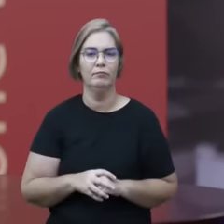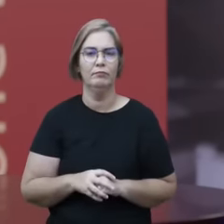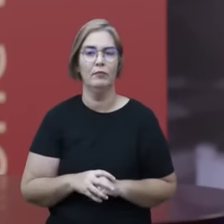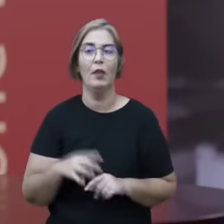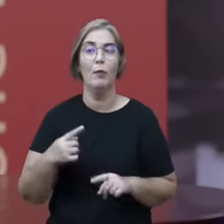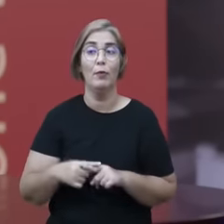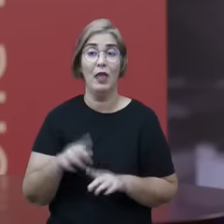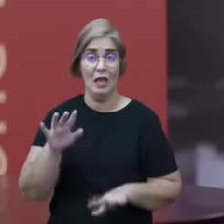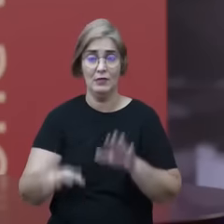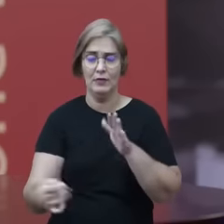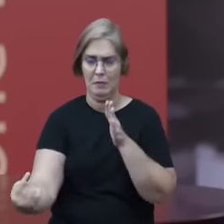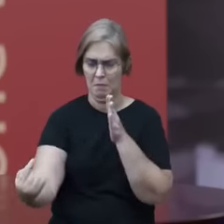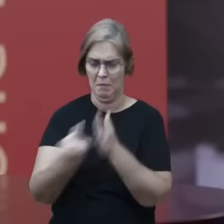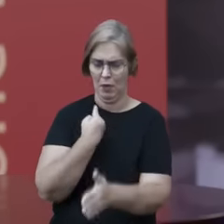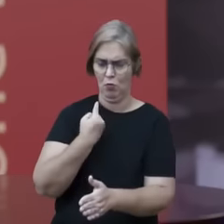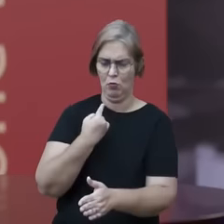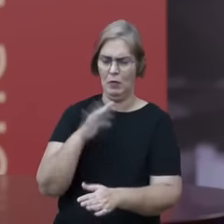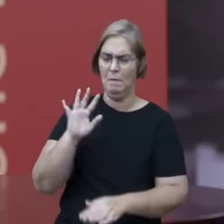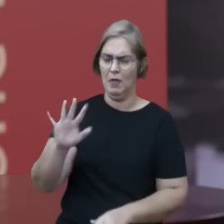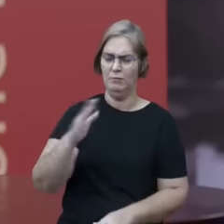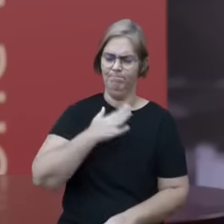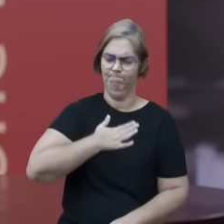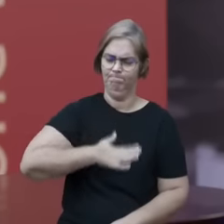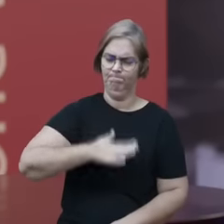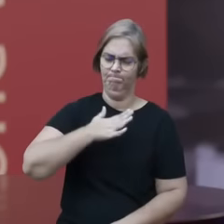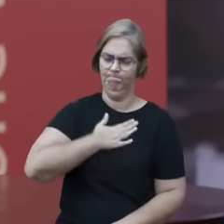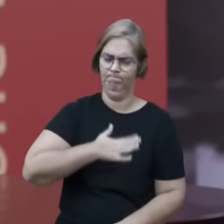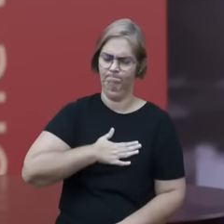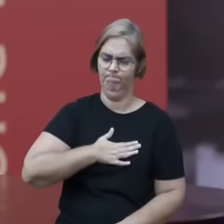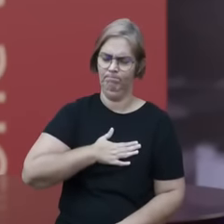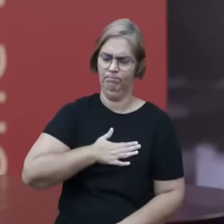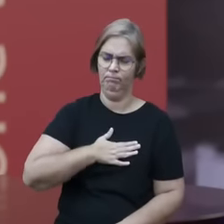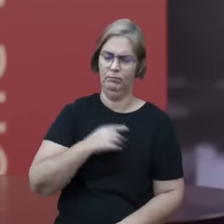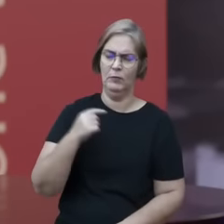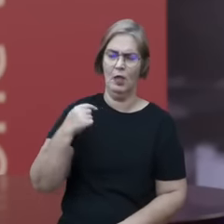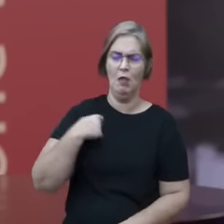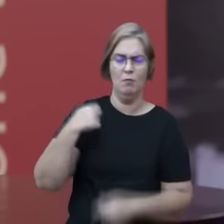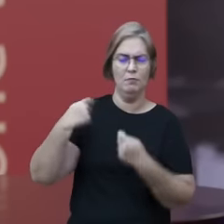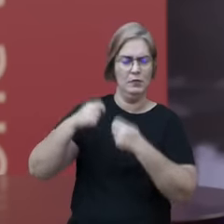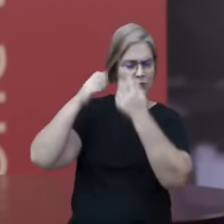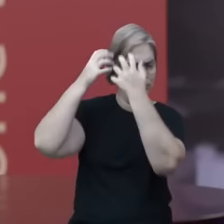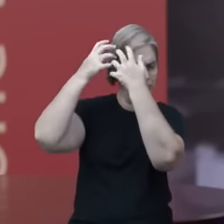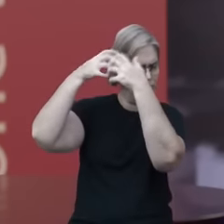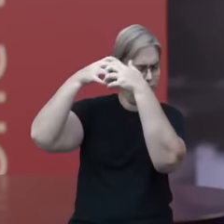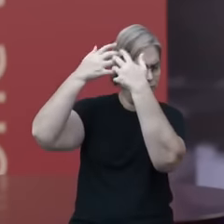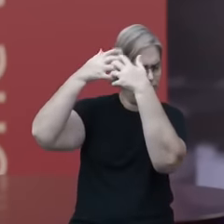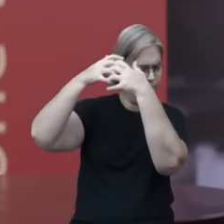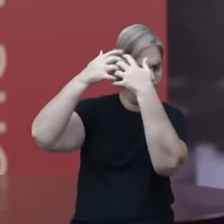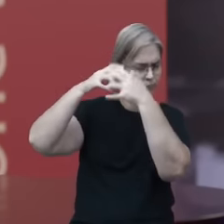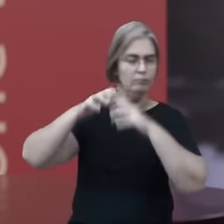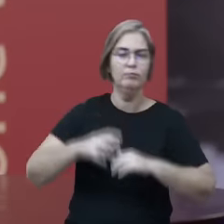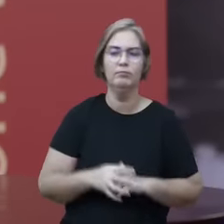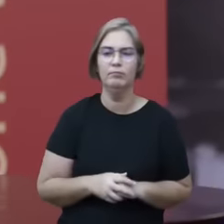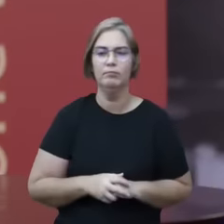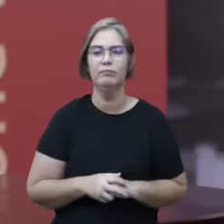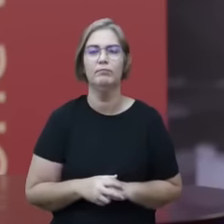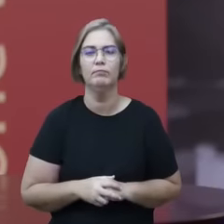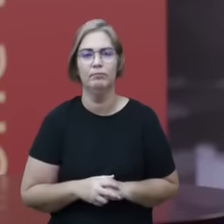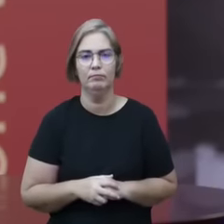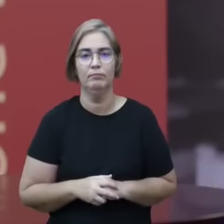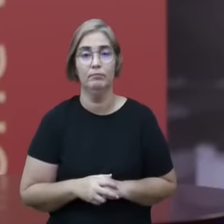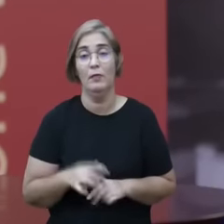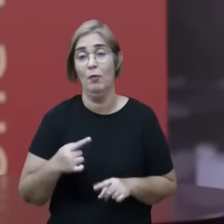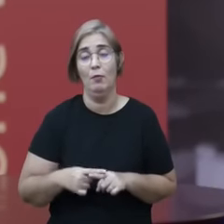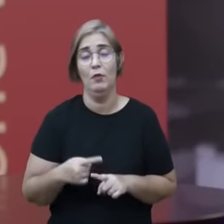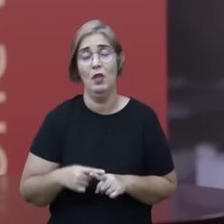mas para que toda essa reflexão?" Ora, porque nós não somos